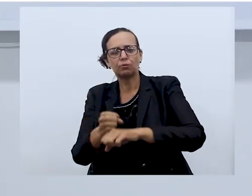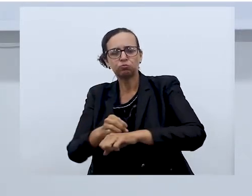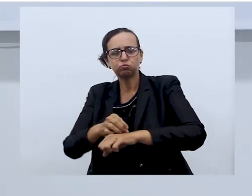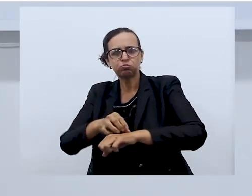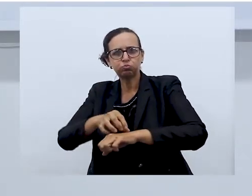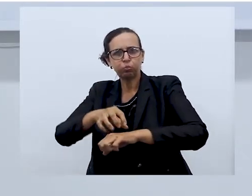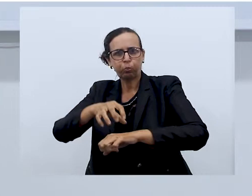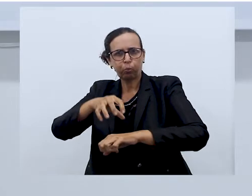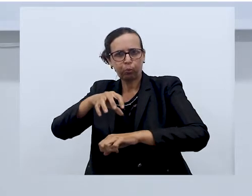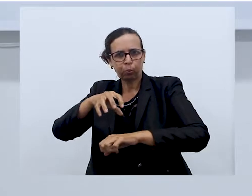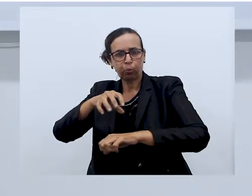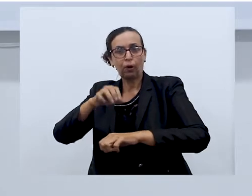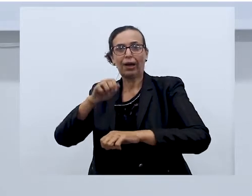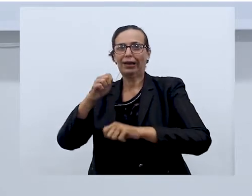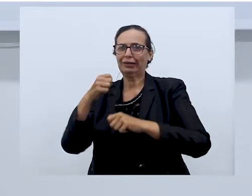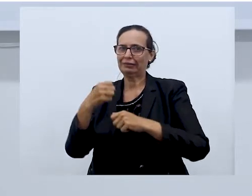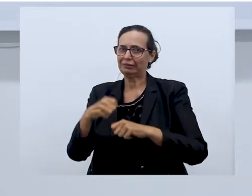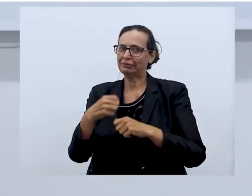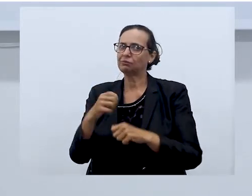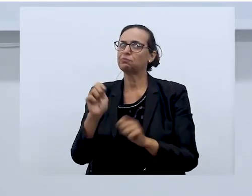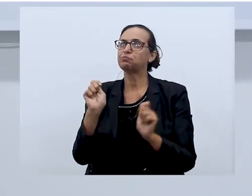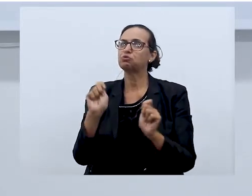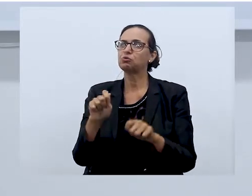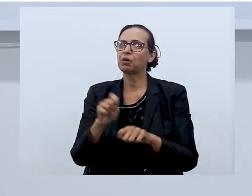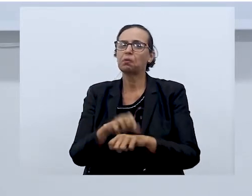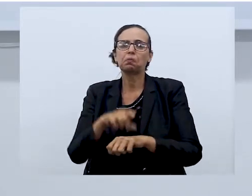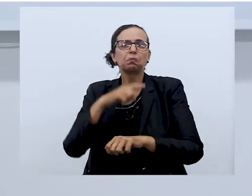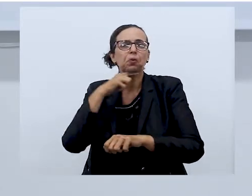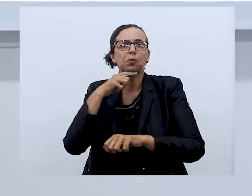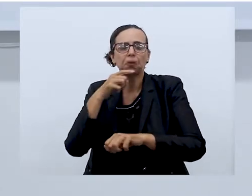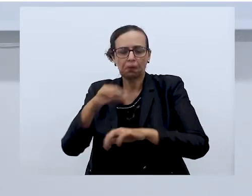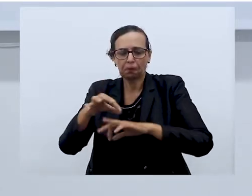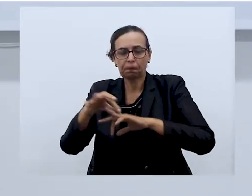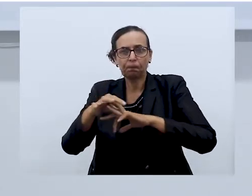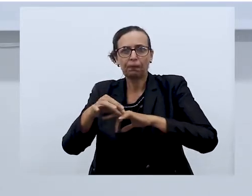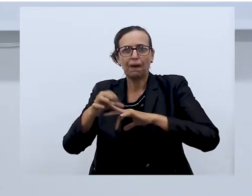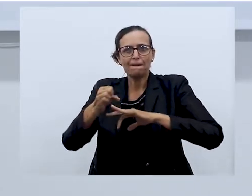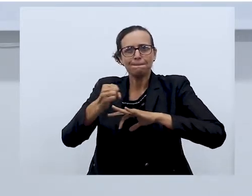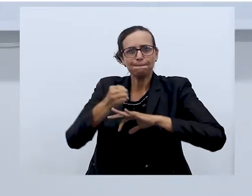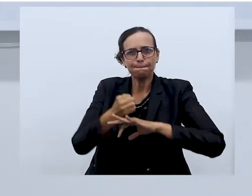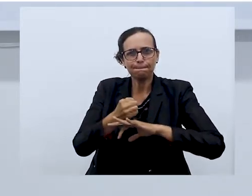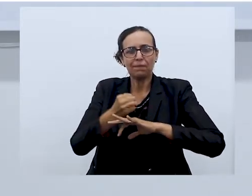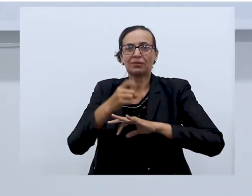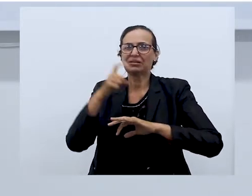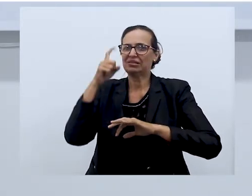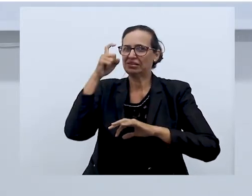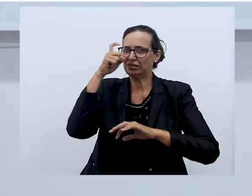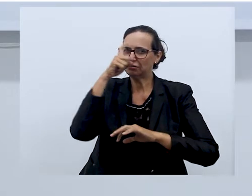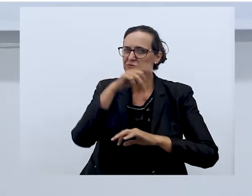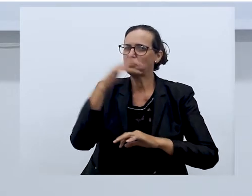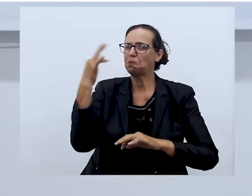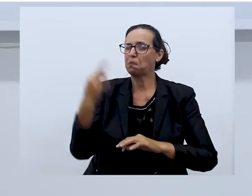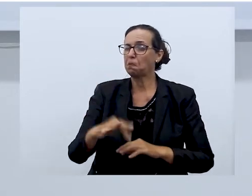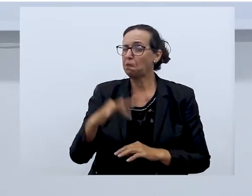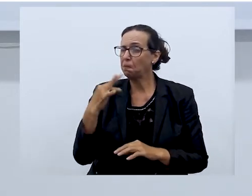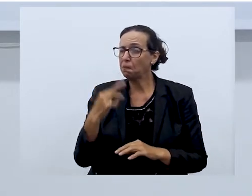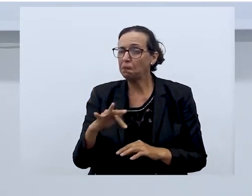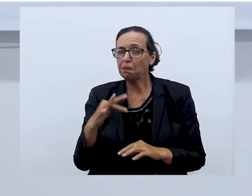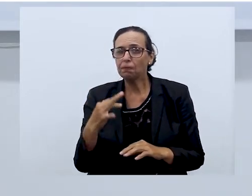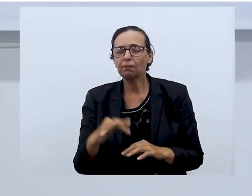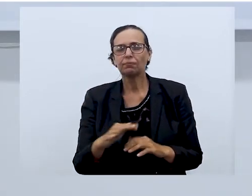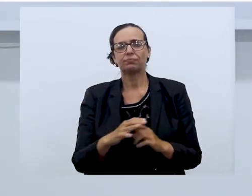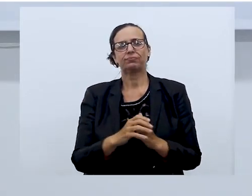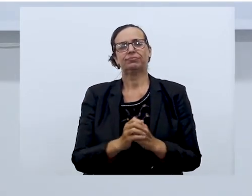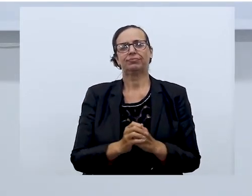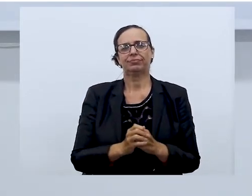período, essa região vai começar a inchar, né? E esse inchaço vai fazer com que cause pressão no local e vai dificultar